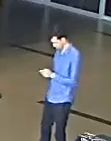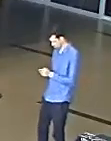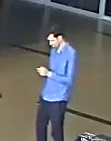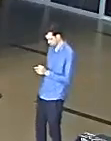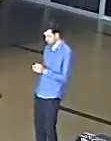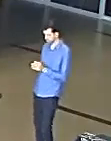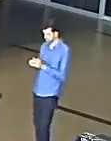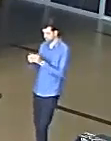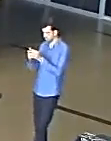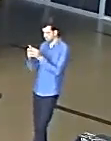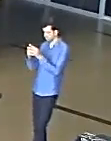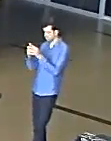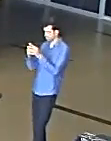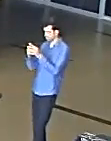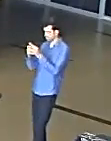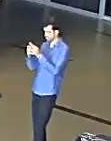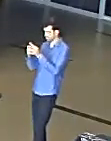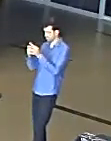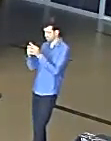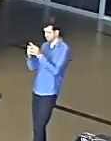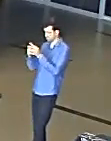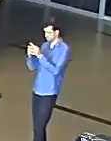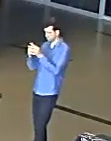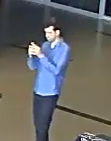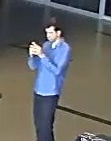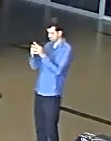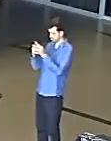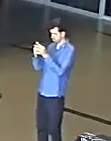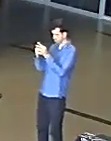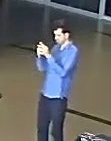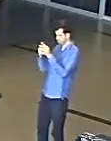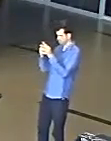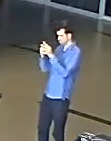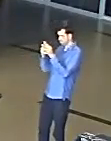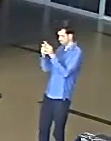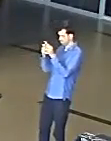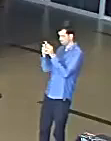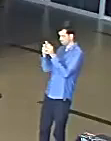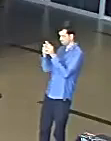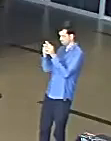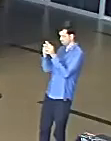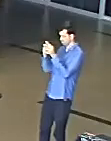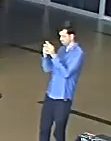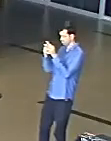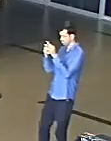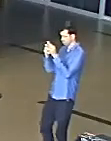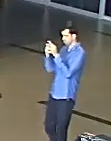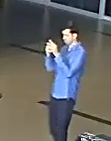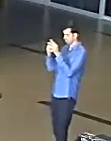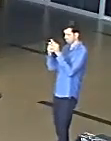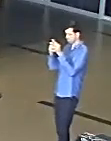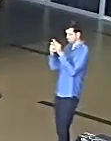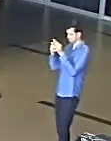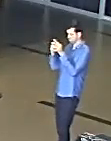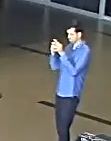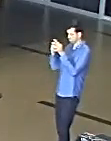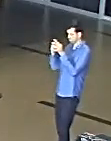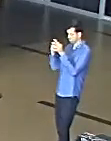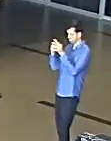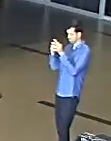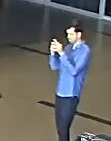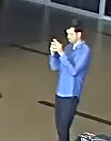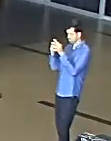luta paraa inclusão na educação o nosso primeiro passo foi ter acesso às escolas e